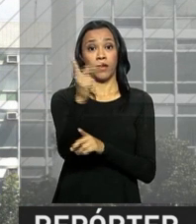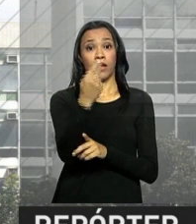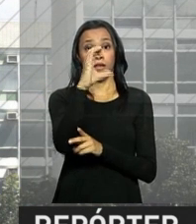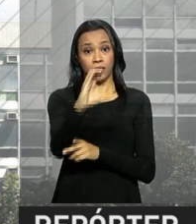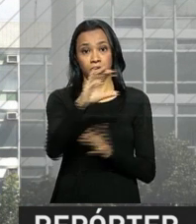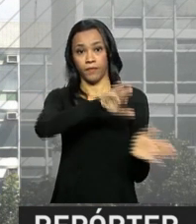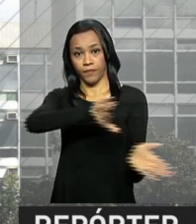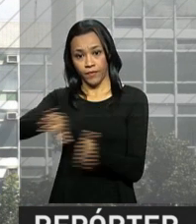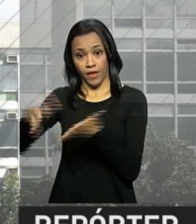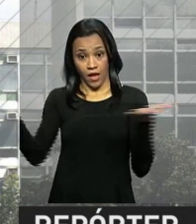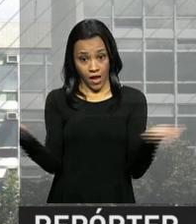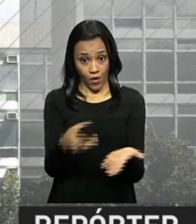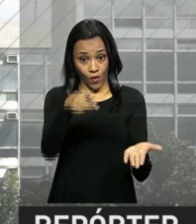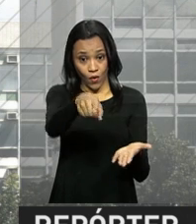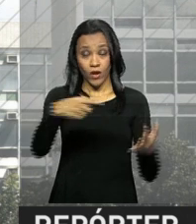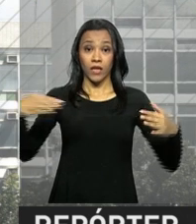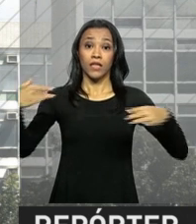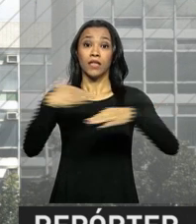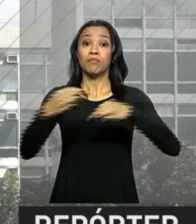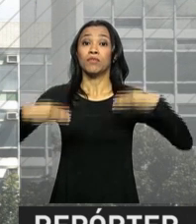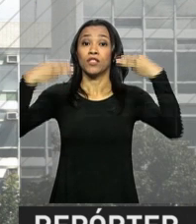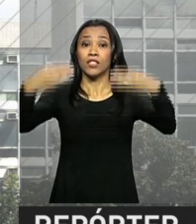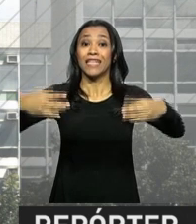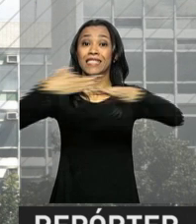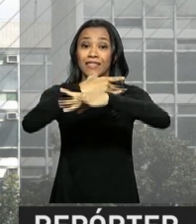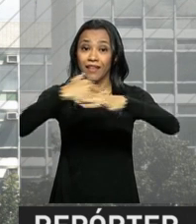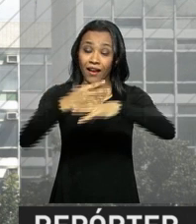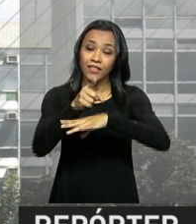assume Bruno Araújo, deputado federal que está no